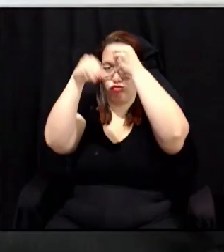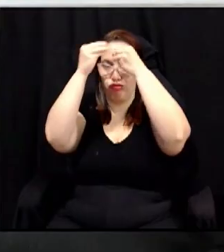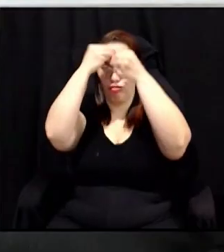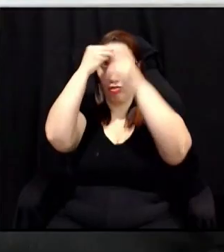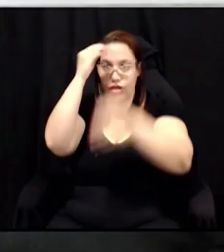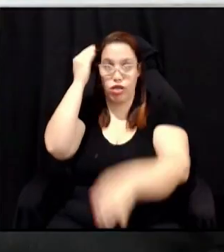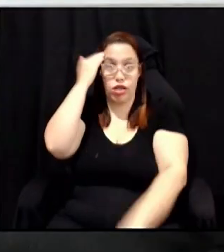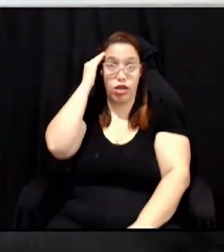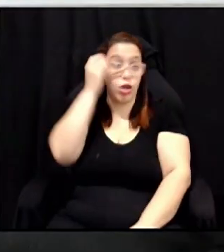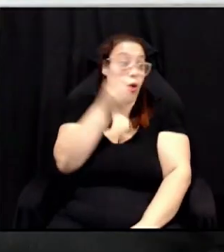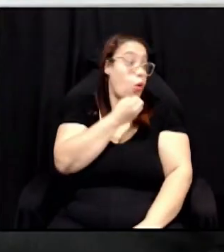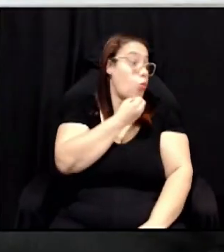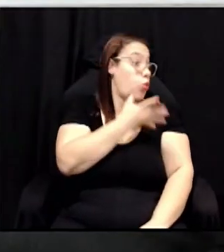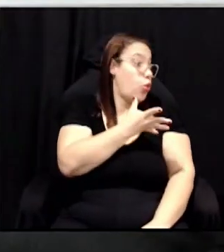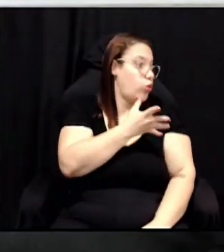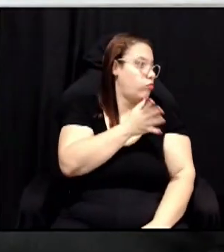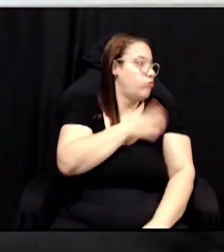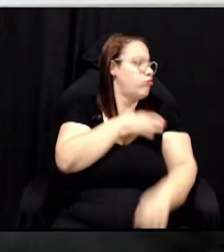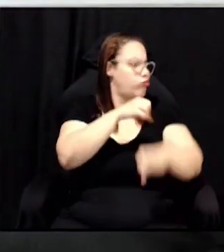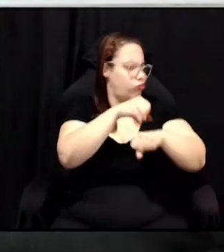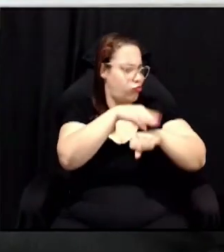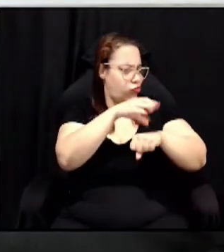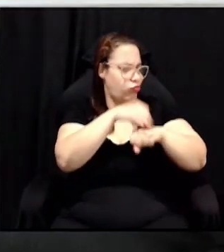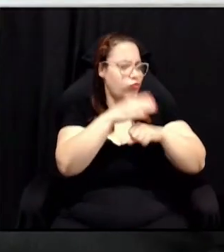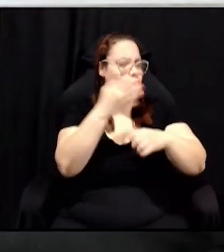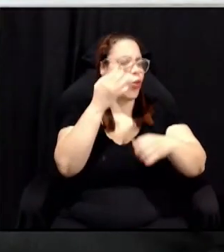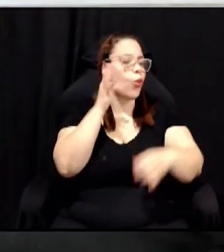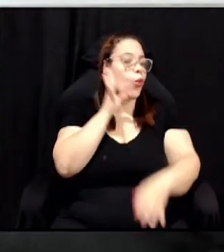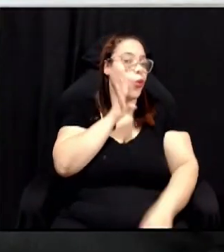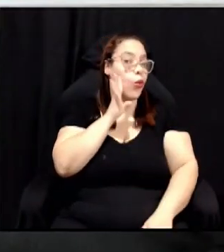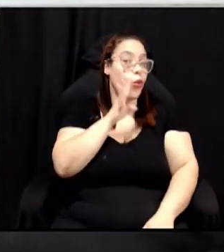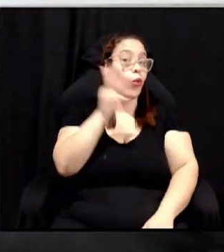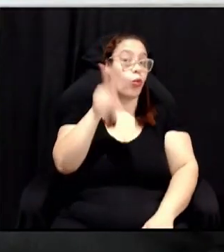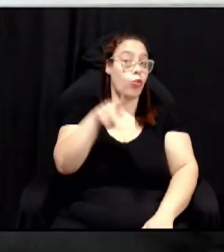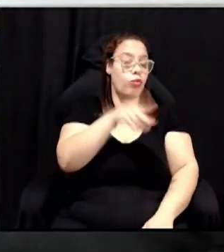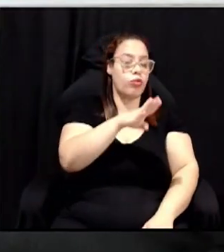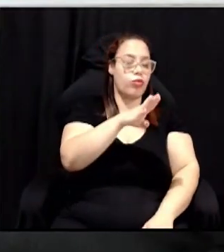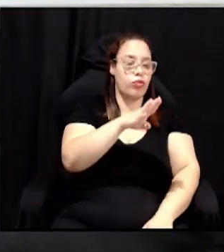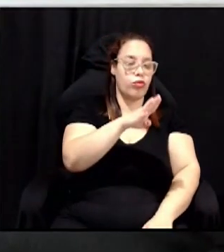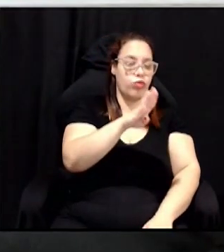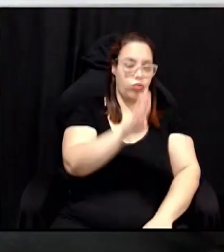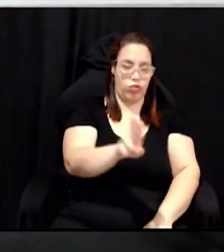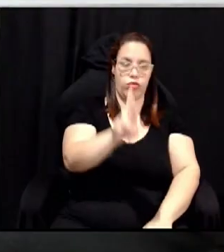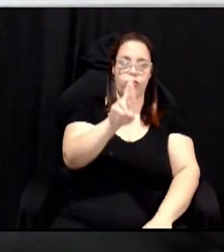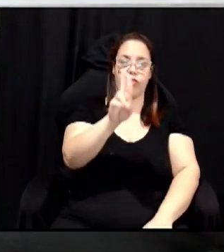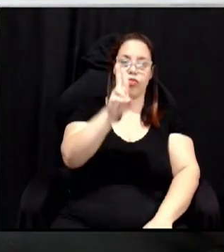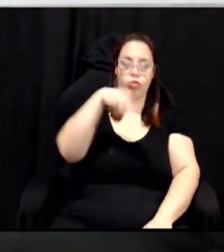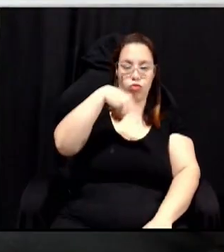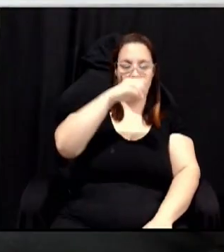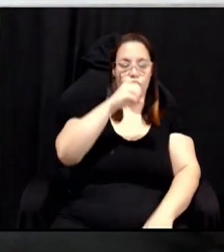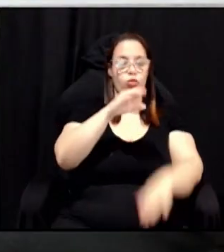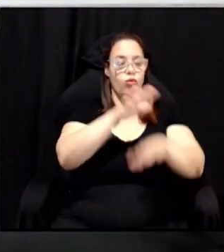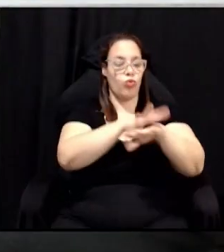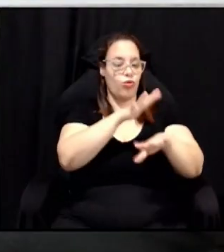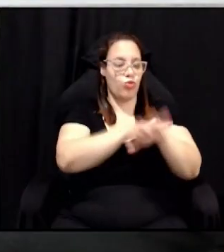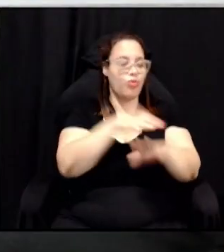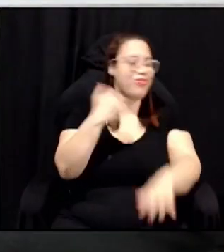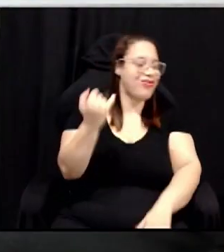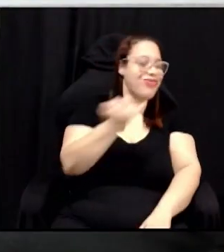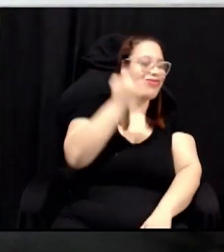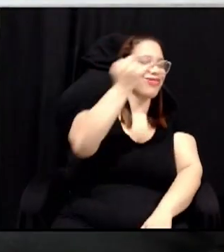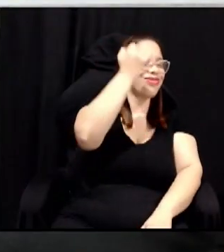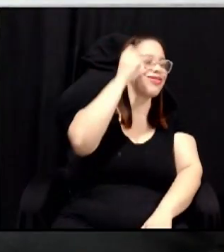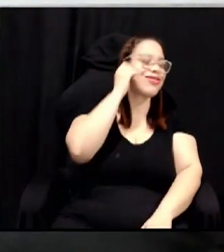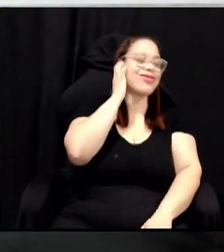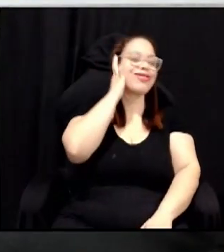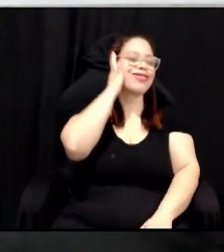Pois é, cada dica interessante aqui do professor Bruno, professor de matemática, super importante, bem